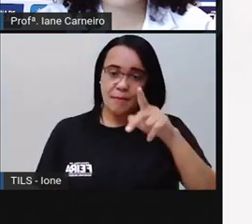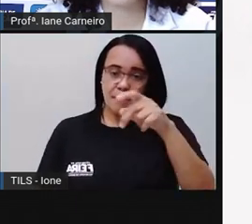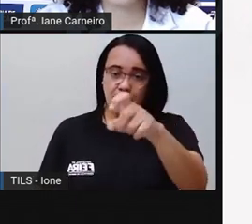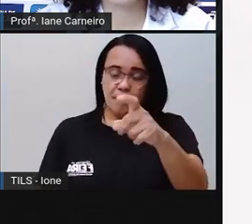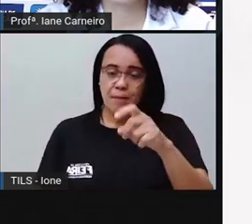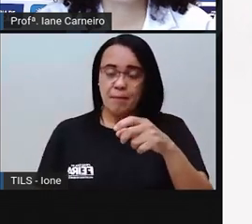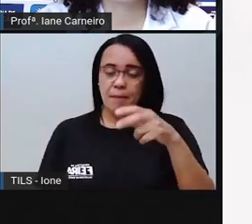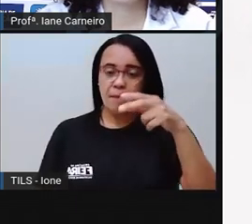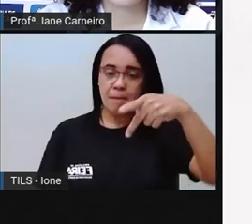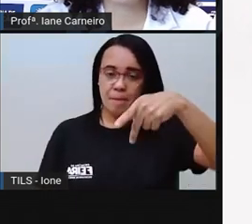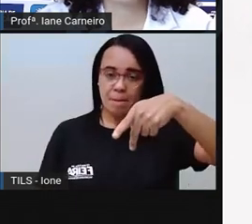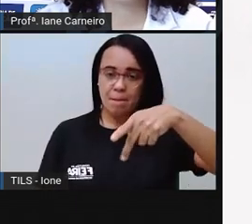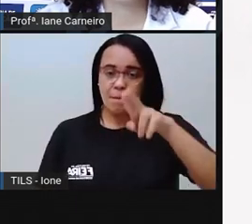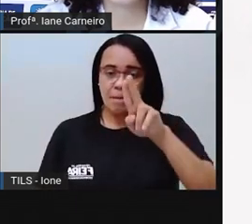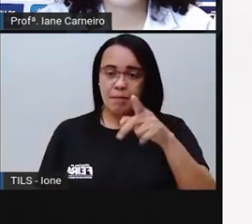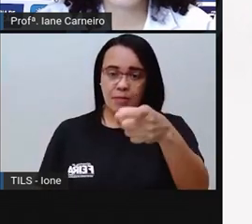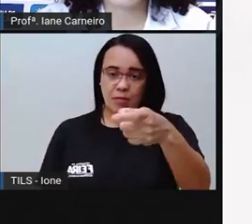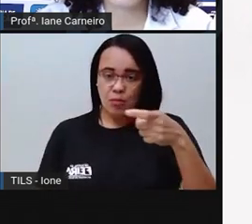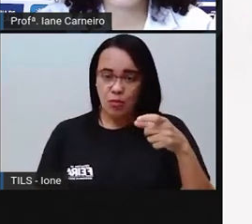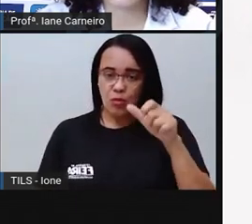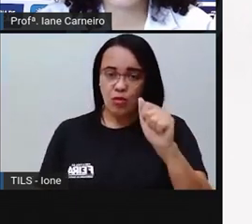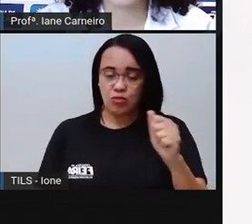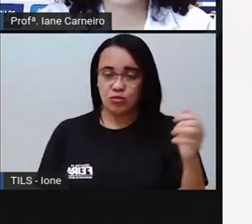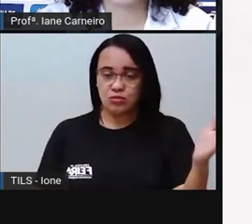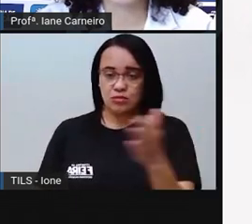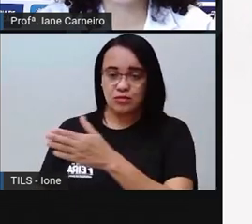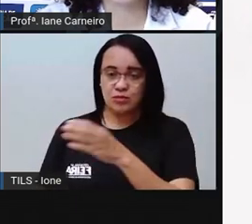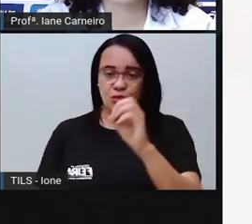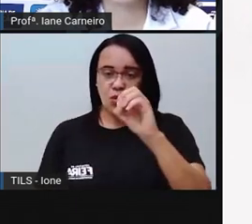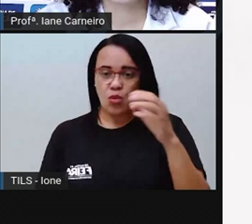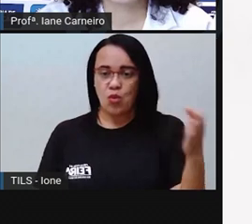rabo da pantera.